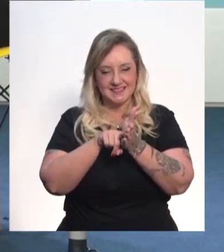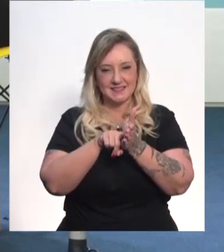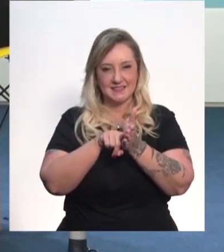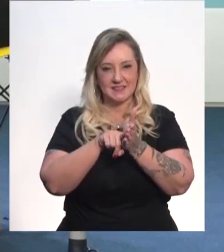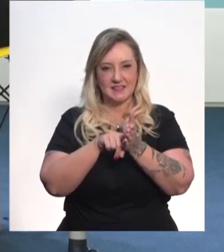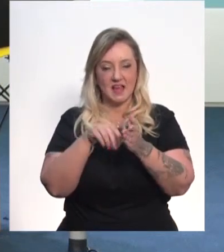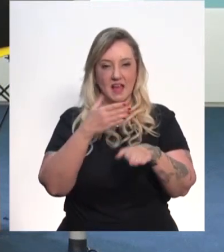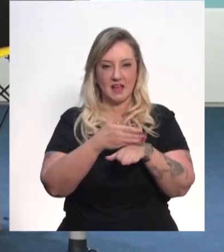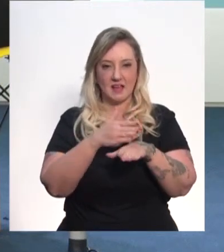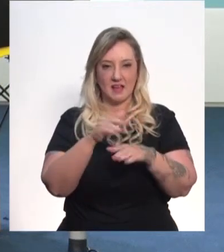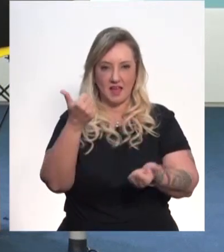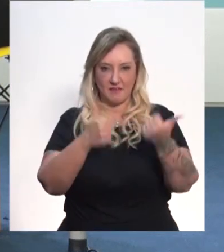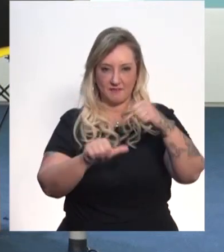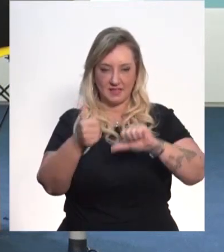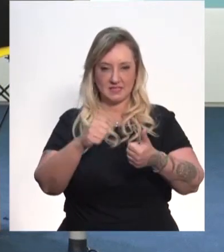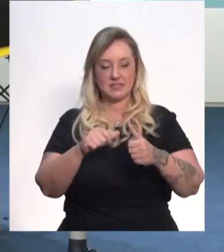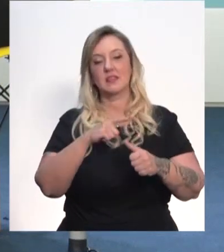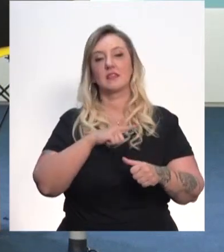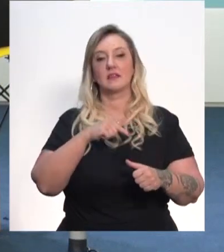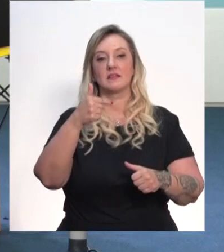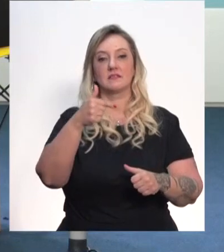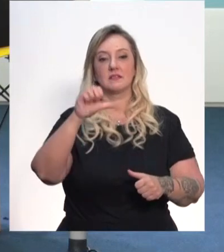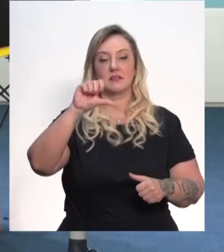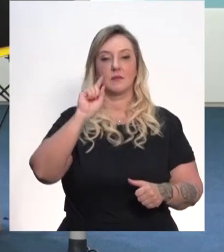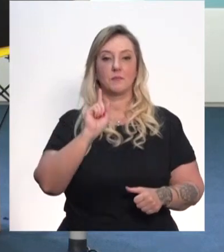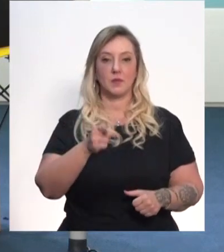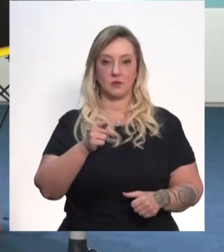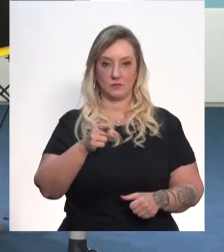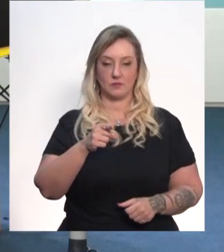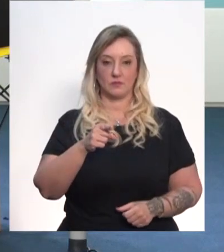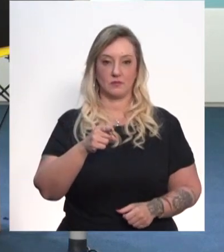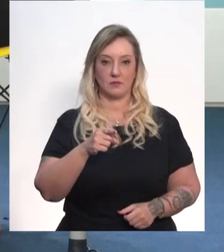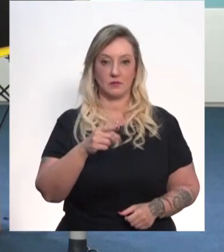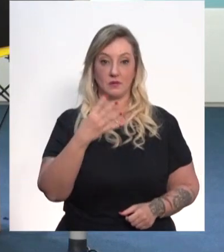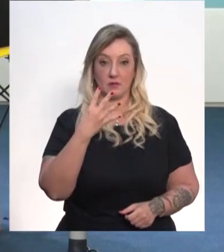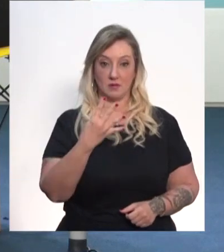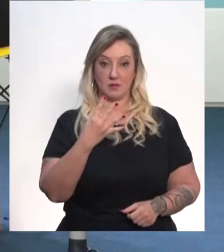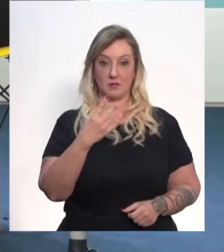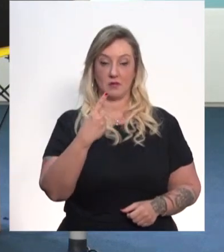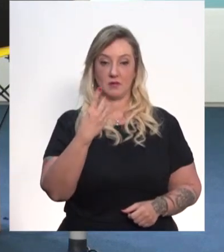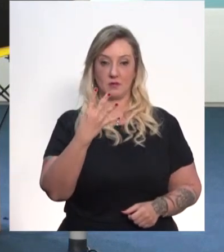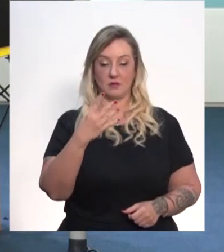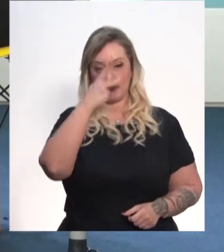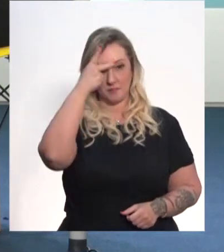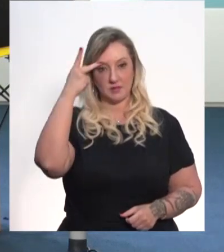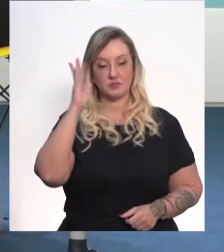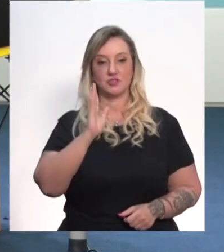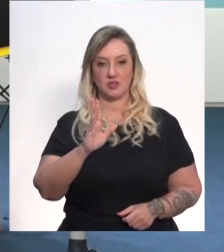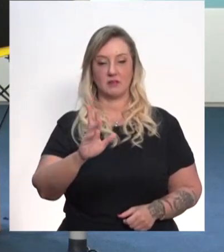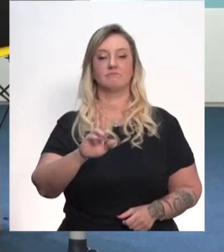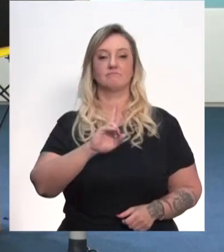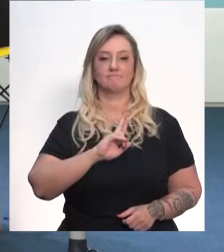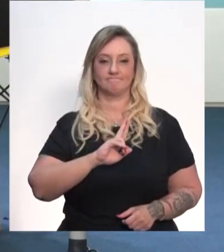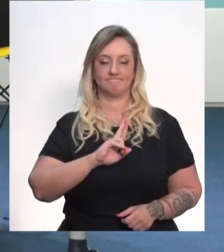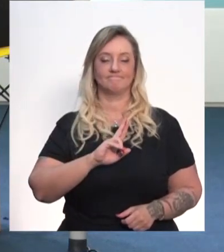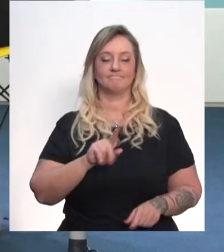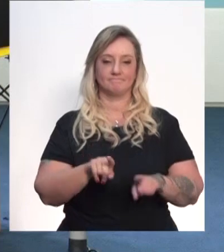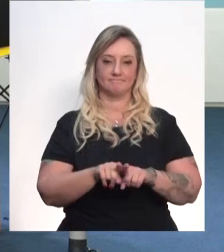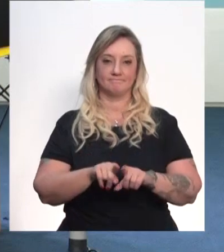não estão na base de dados, eles não têm o acesso imediato, mas eles podem e devem abrir